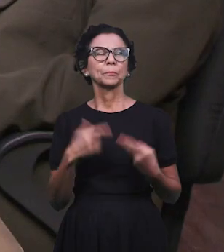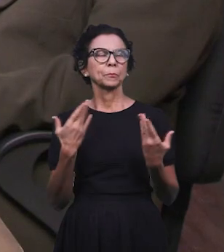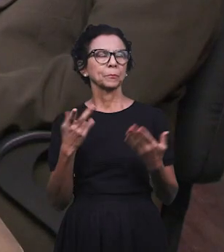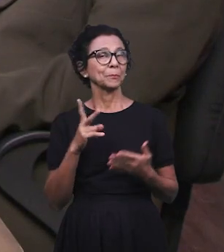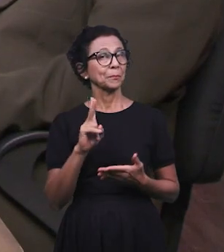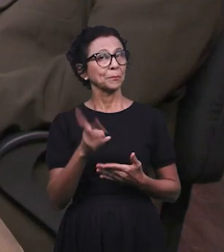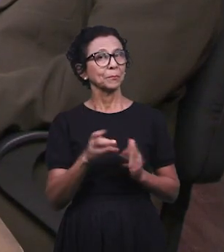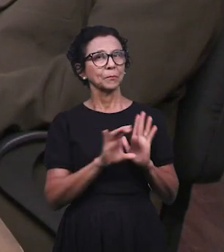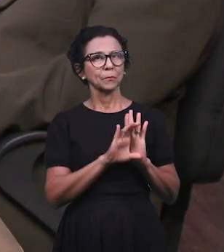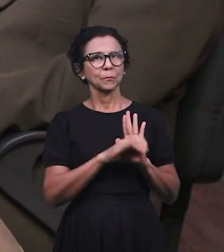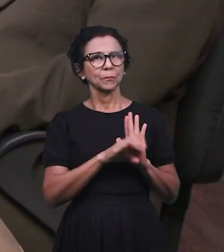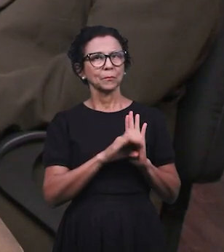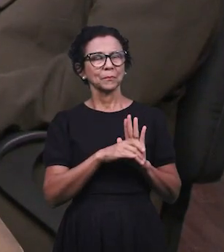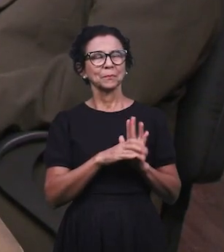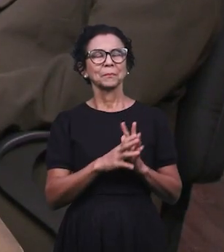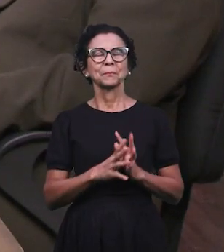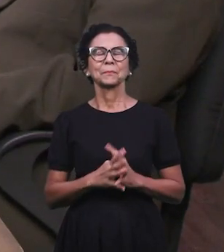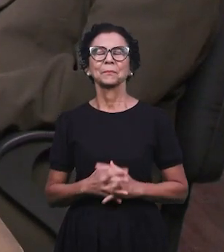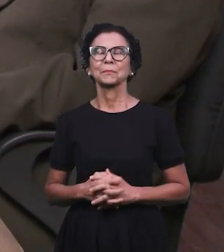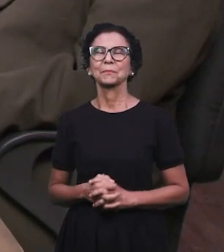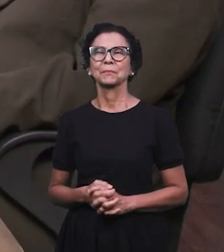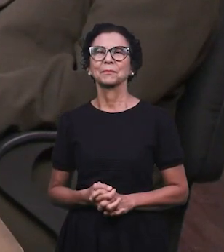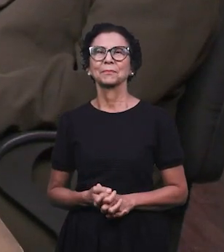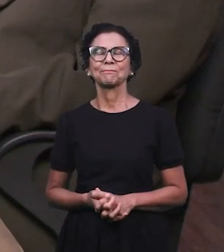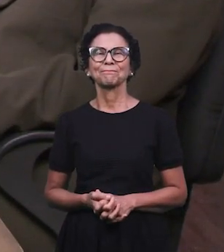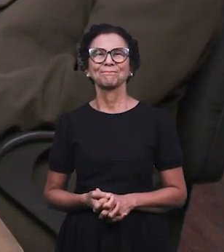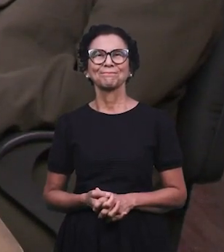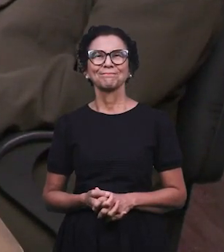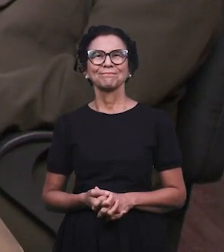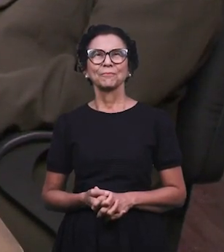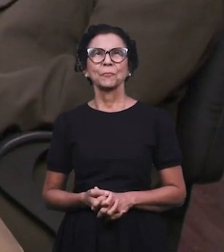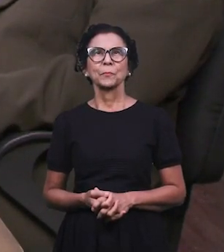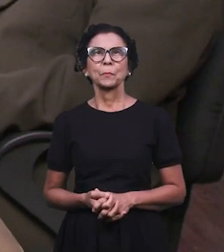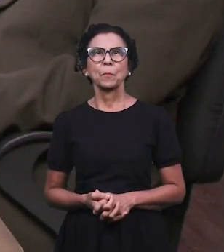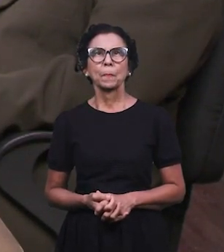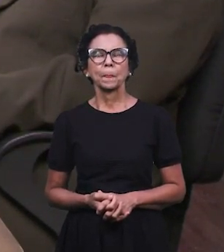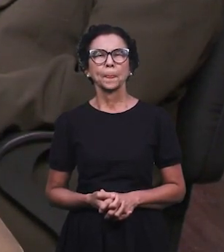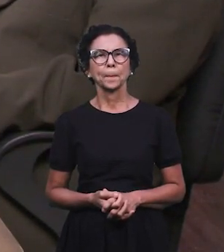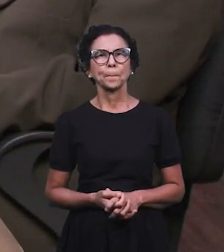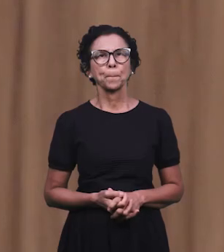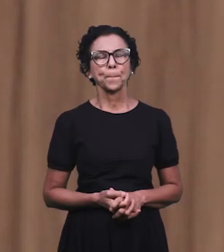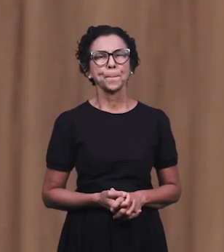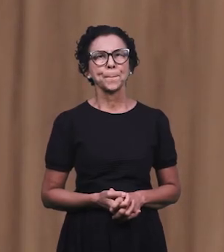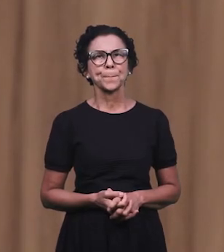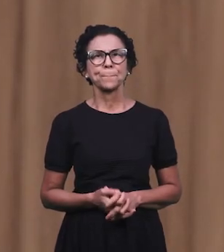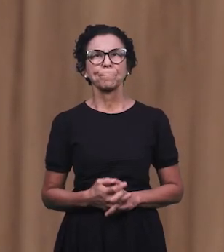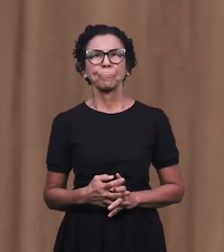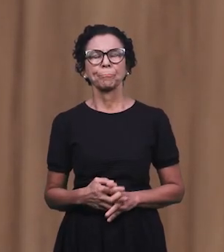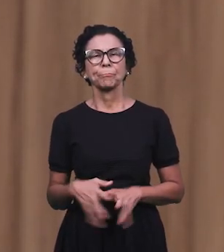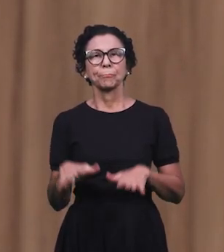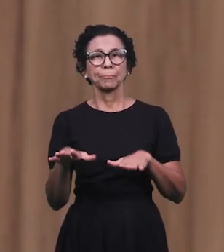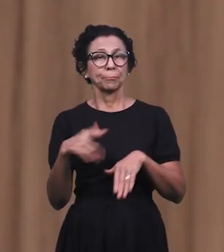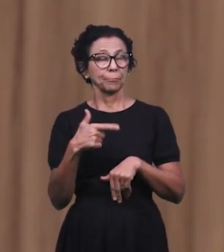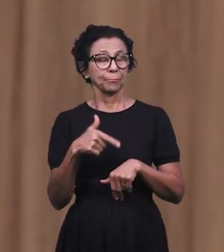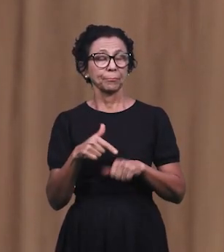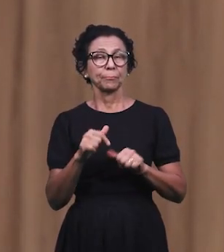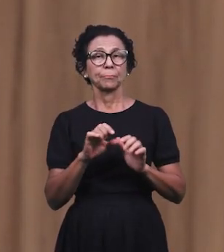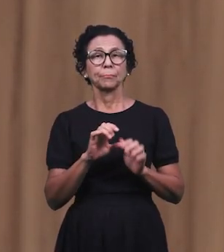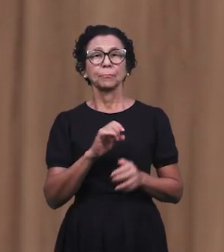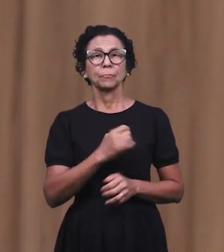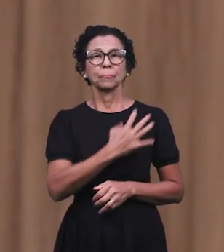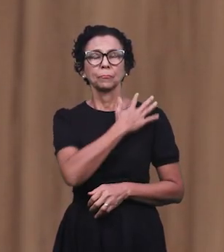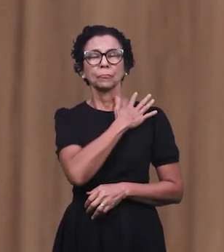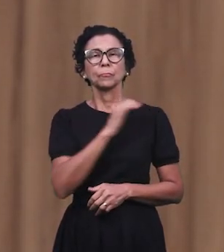Senhor. E como que de praxe, dizer o currículo do Coronel Pedrosa, que é coronel do